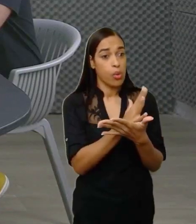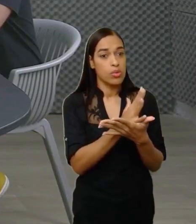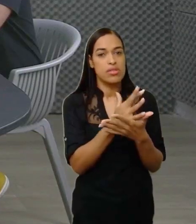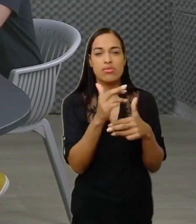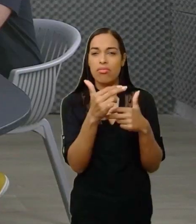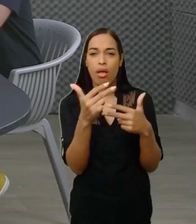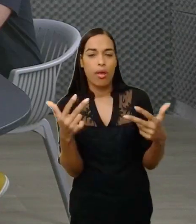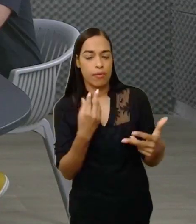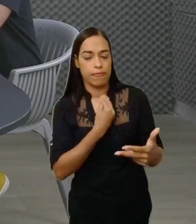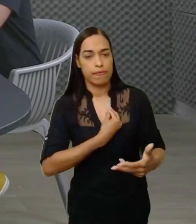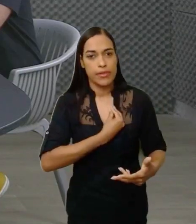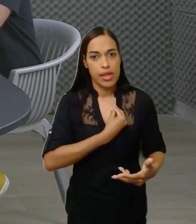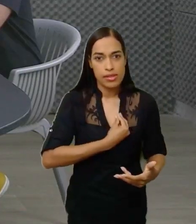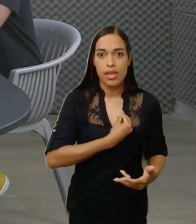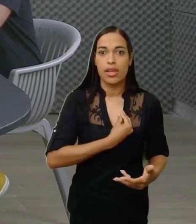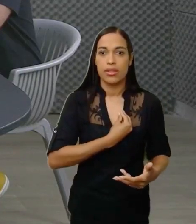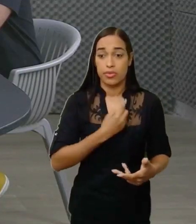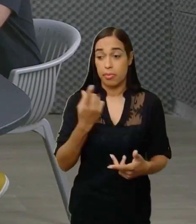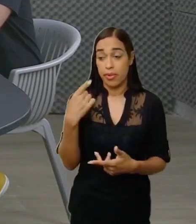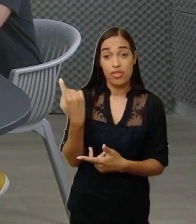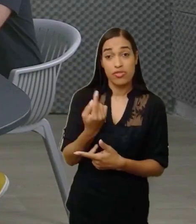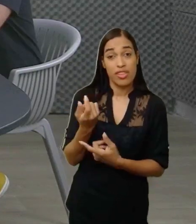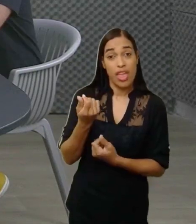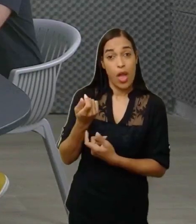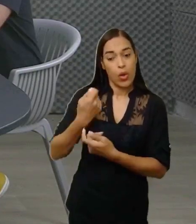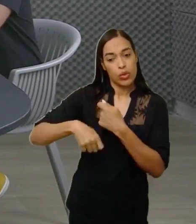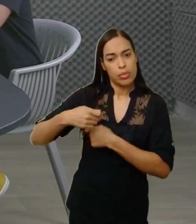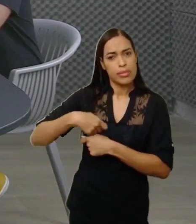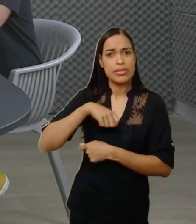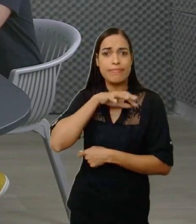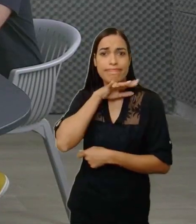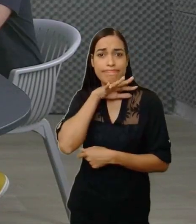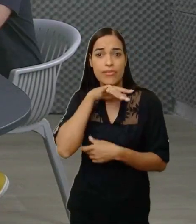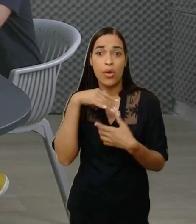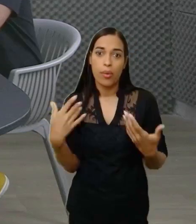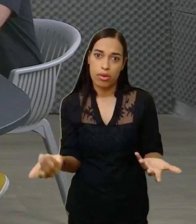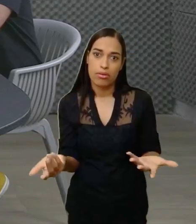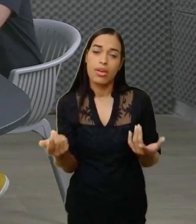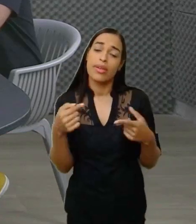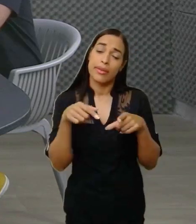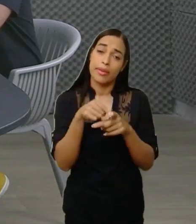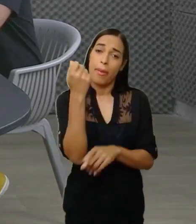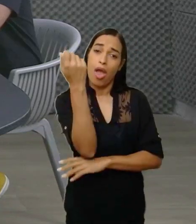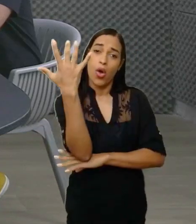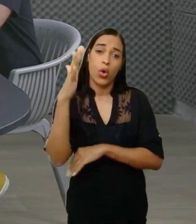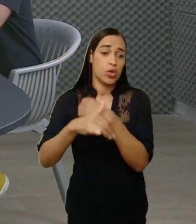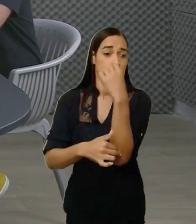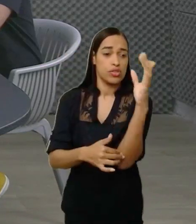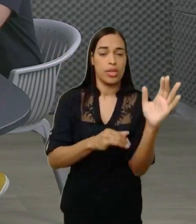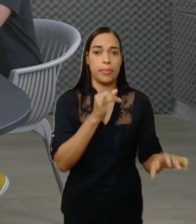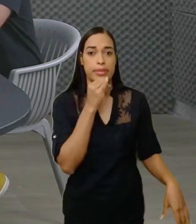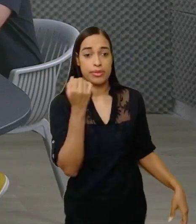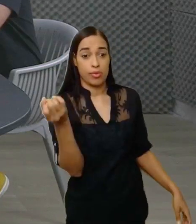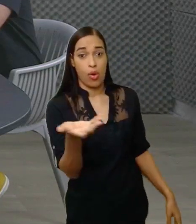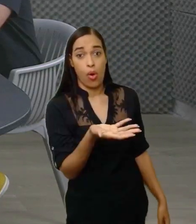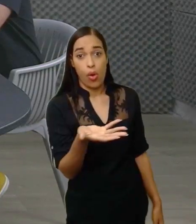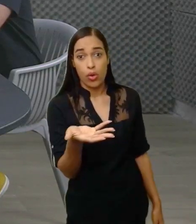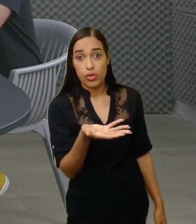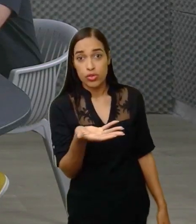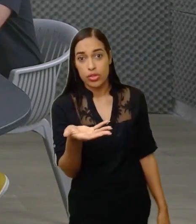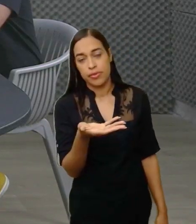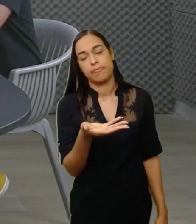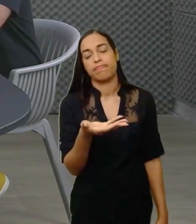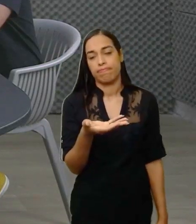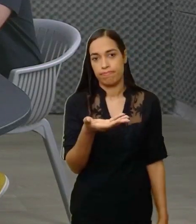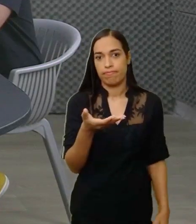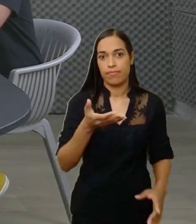isso economicamente para a gente, por exemplo, vai ser muito ruim, né? Mas em termos ecológicos também, né? Então, hoje em dia, por exemplo, a gente está